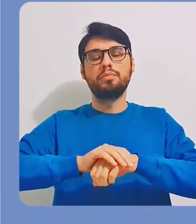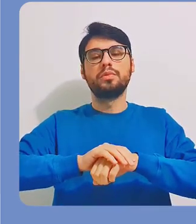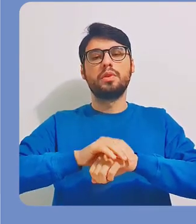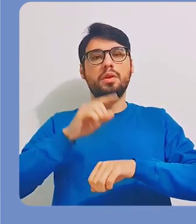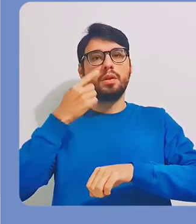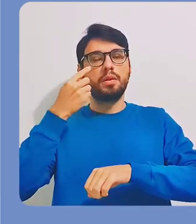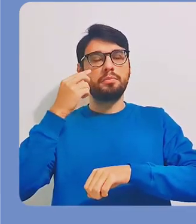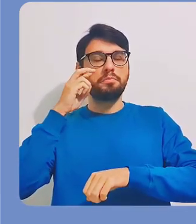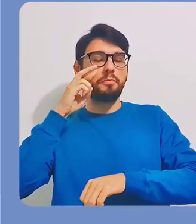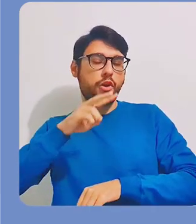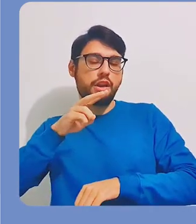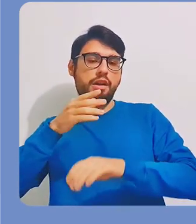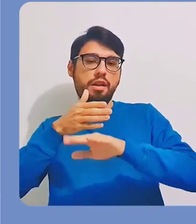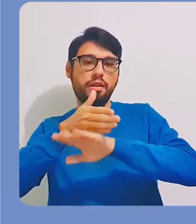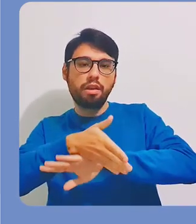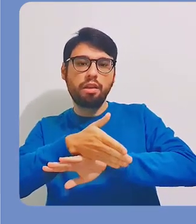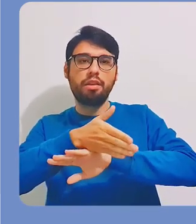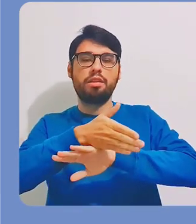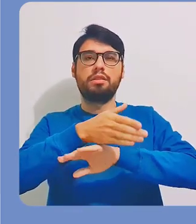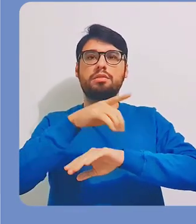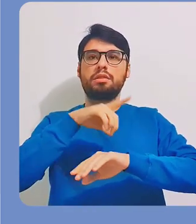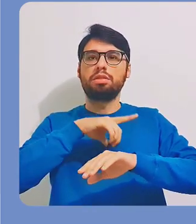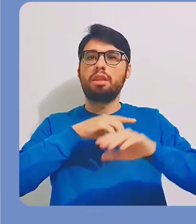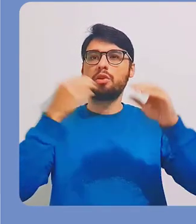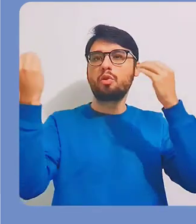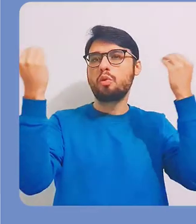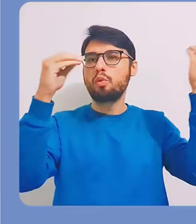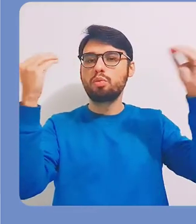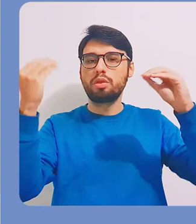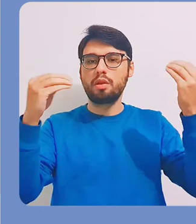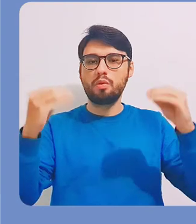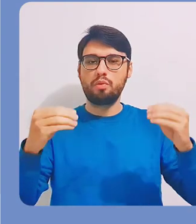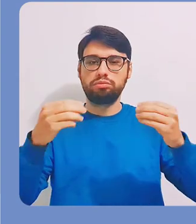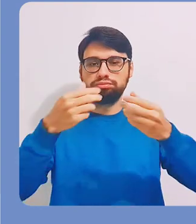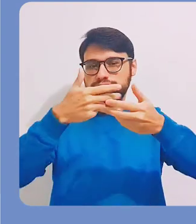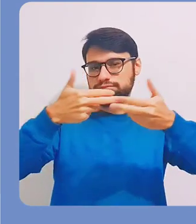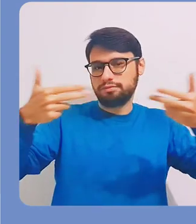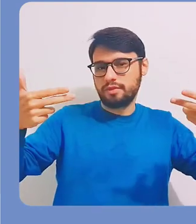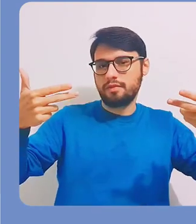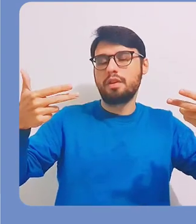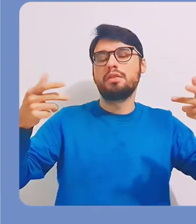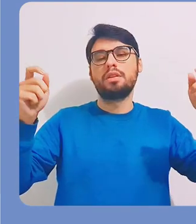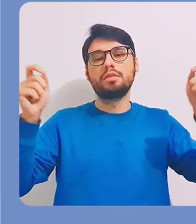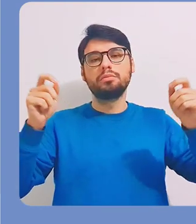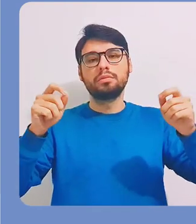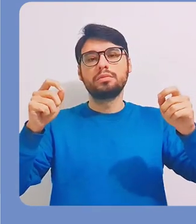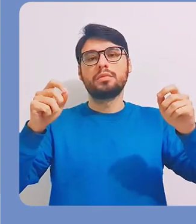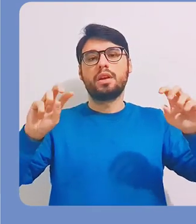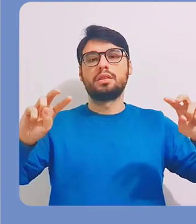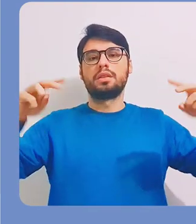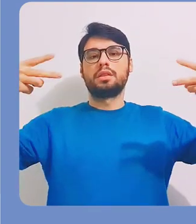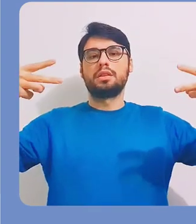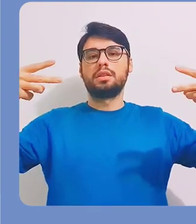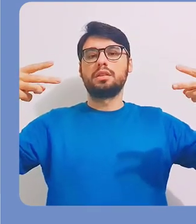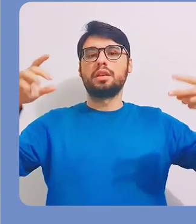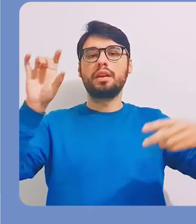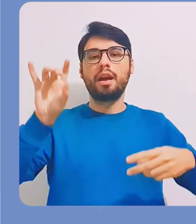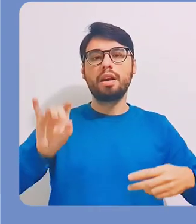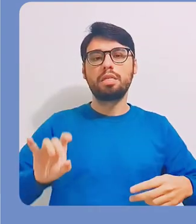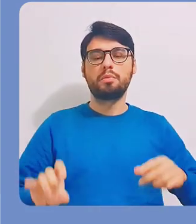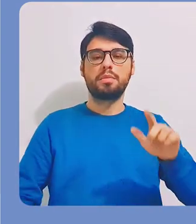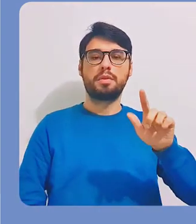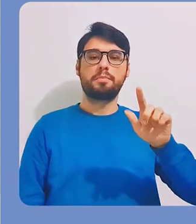como sendo um site de navegação, onde eu vou ter páginas de conteúdos e a navegação vai ser feita por acesso a